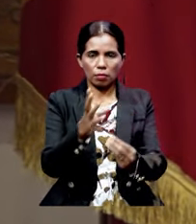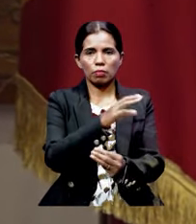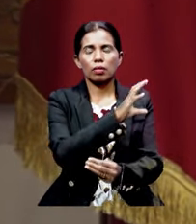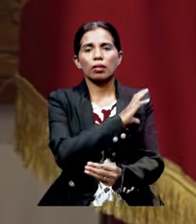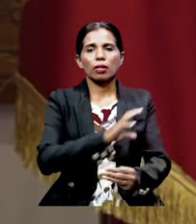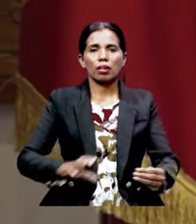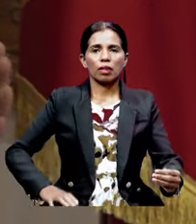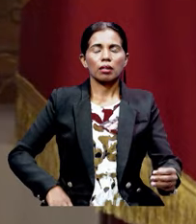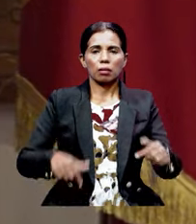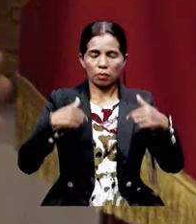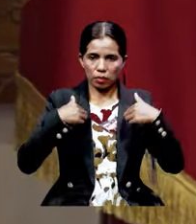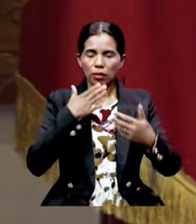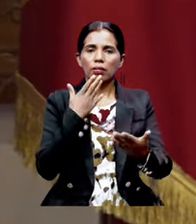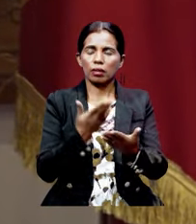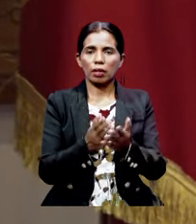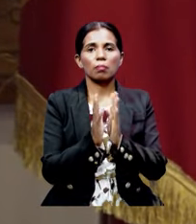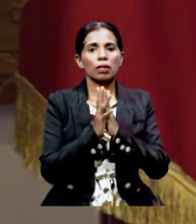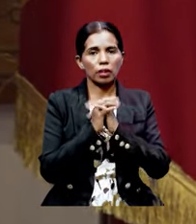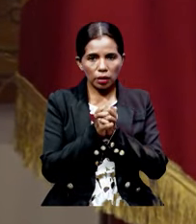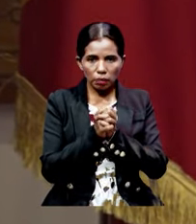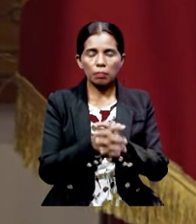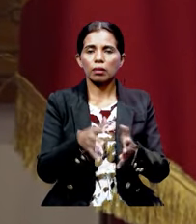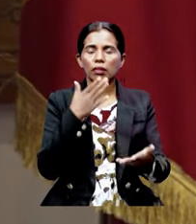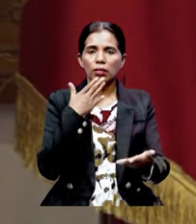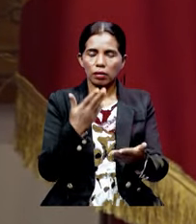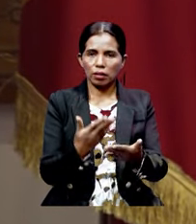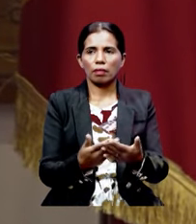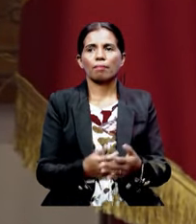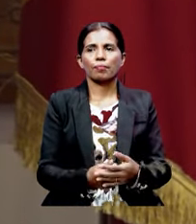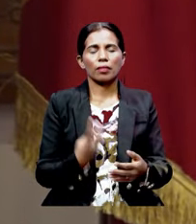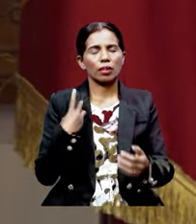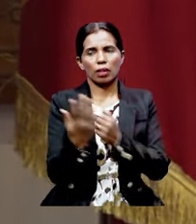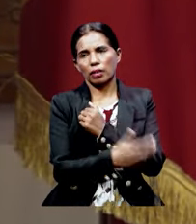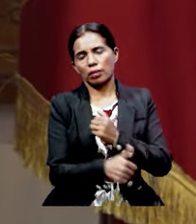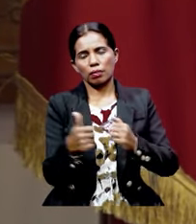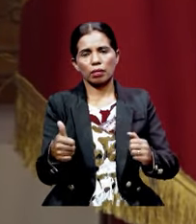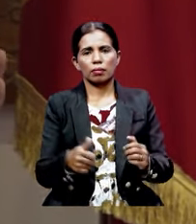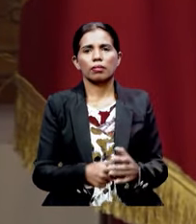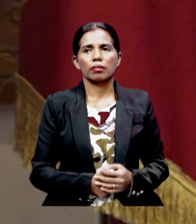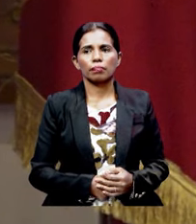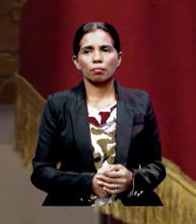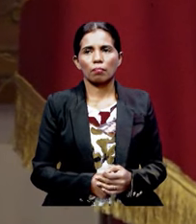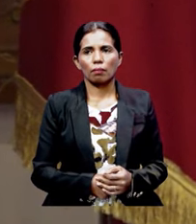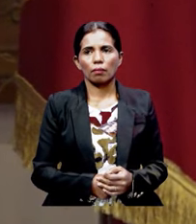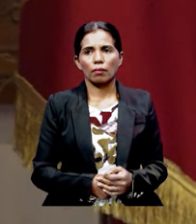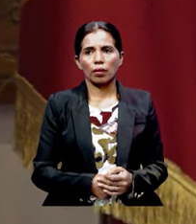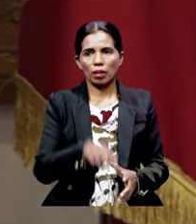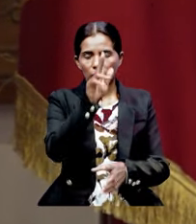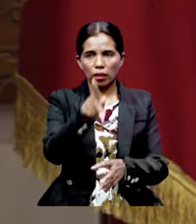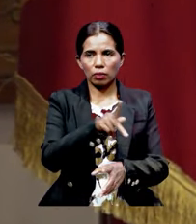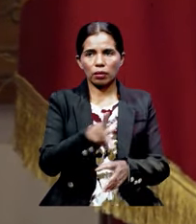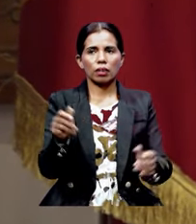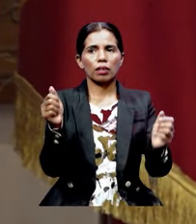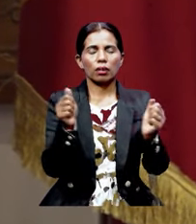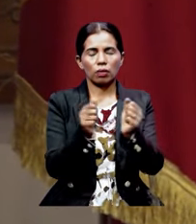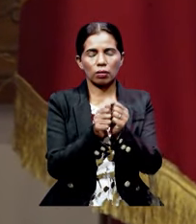carteles. Mas e Rai Balum, lá aceita mal. A rede de Irlanda do Norte, católico ou protestante,